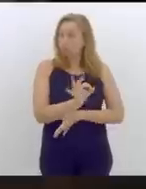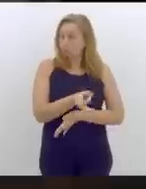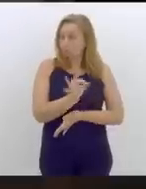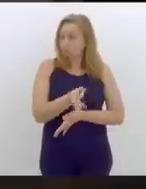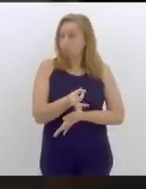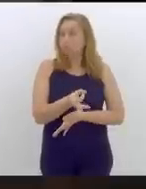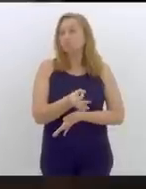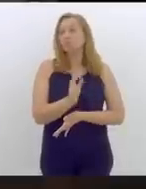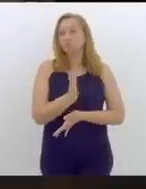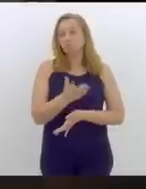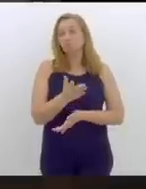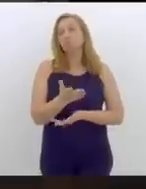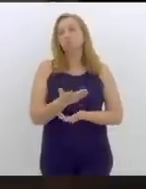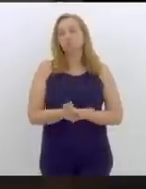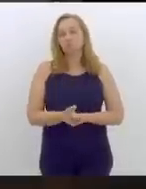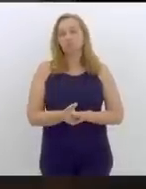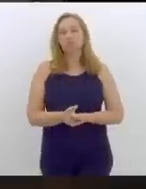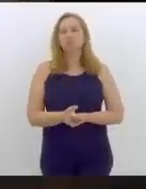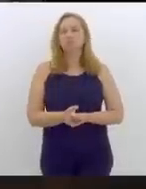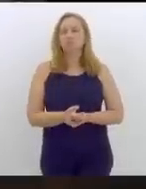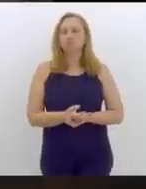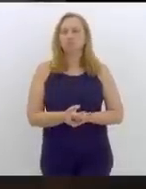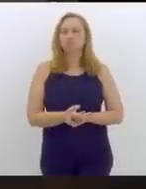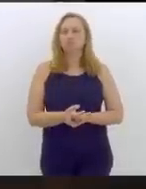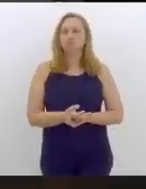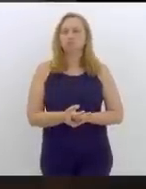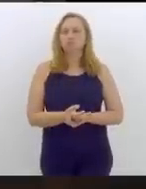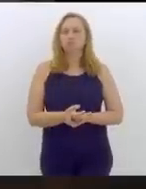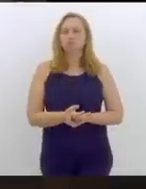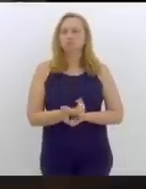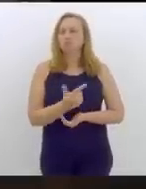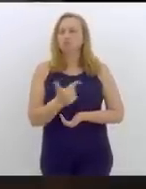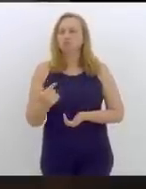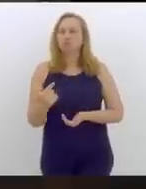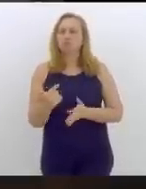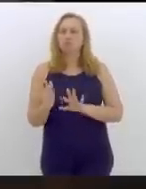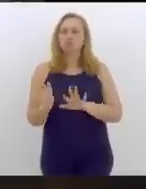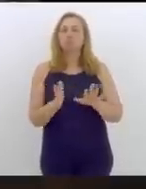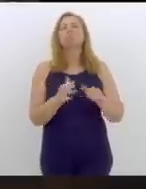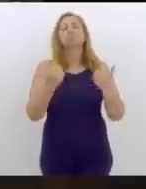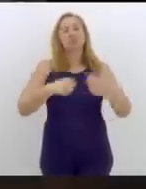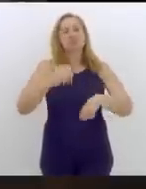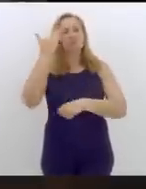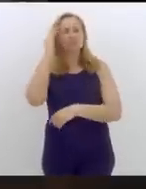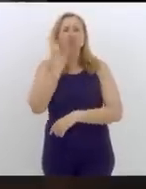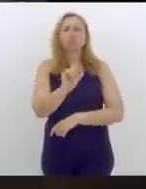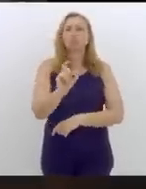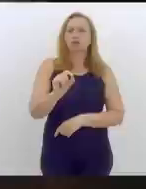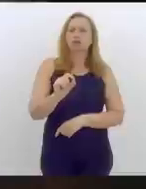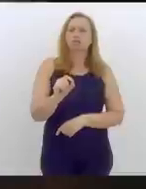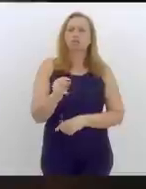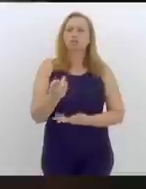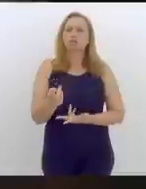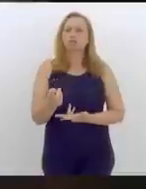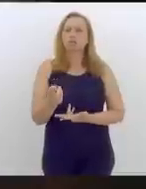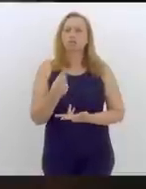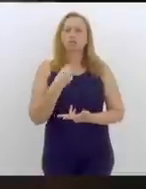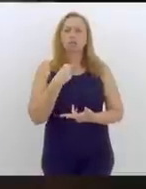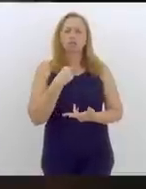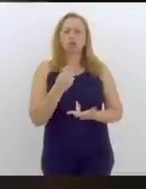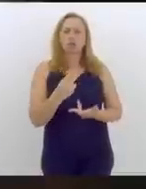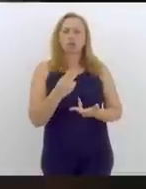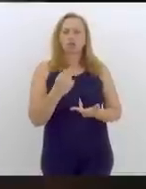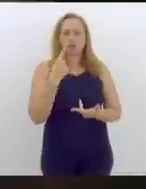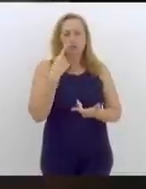já foi feito não nós não temos que temos que entender que não podemos tratar do que ocorreu